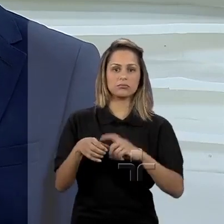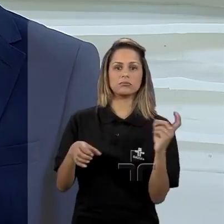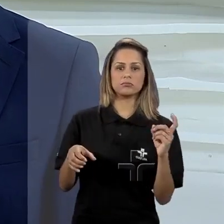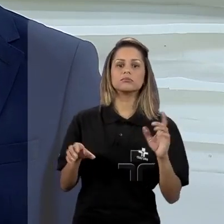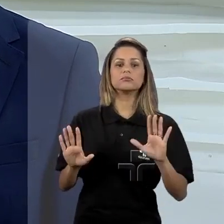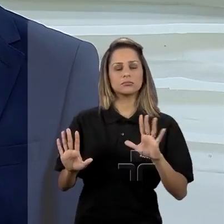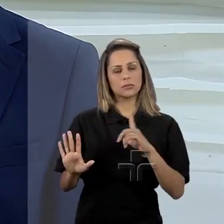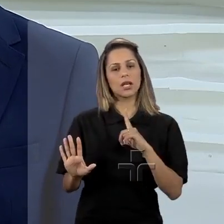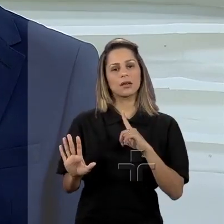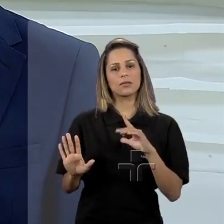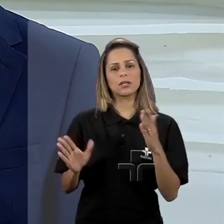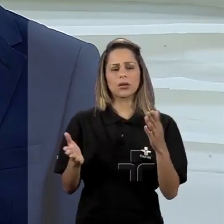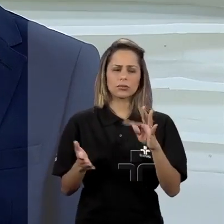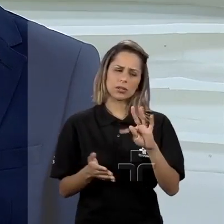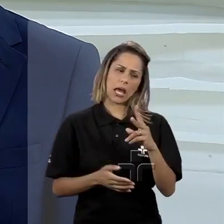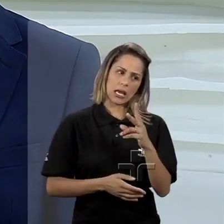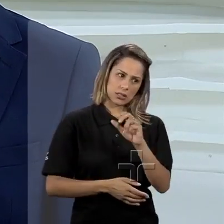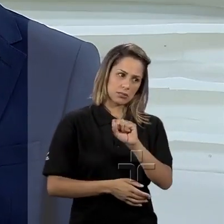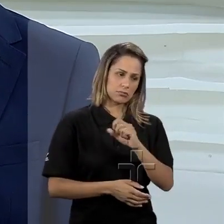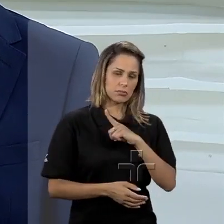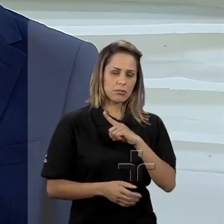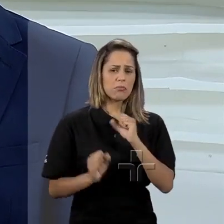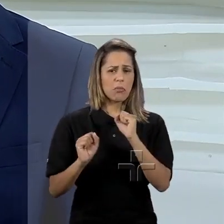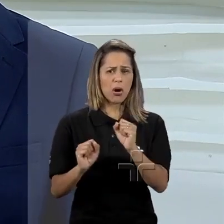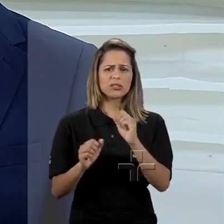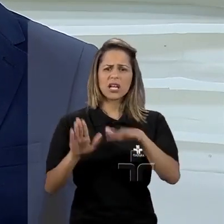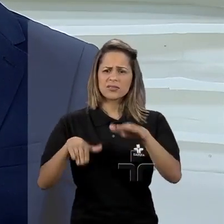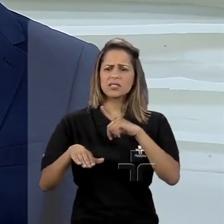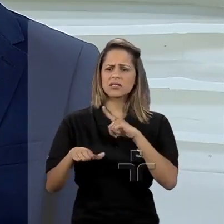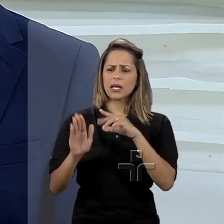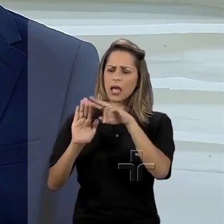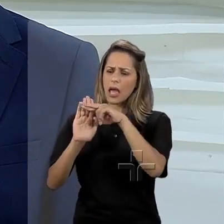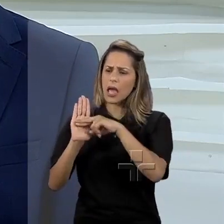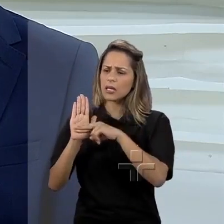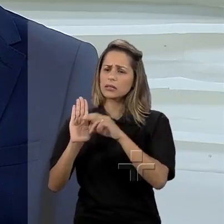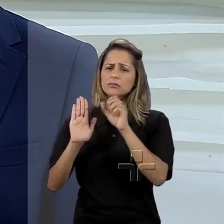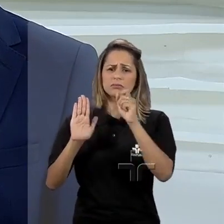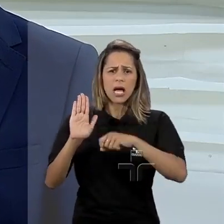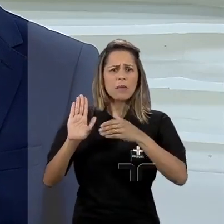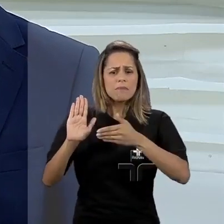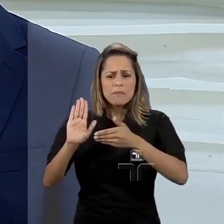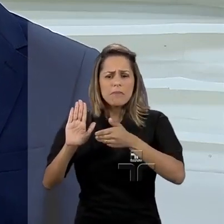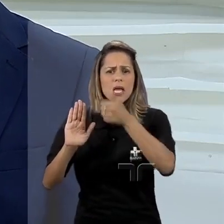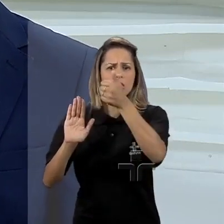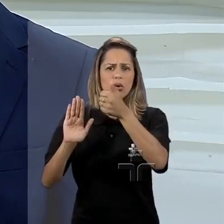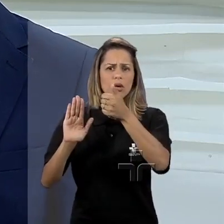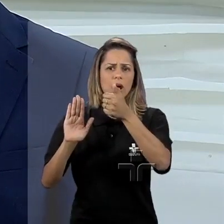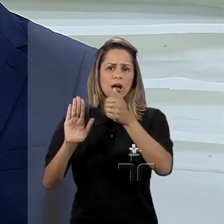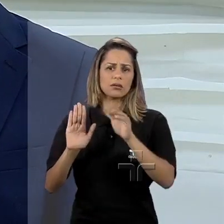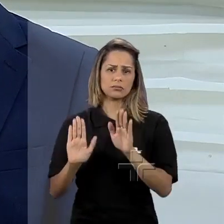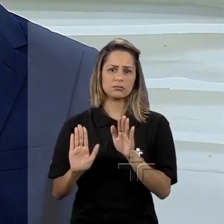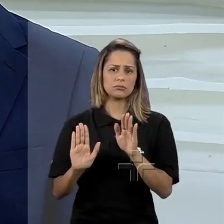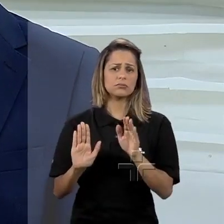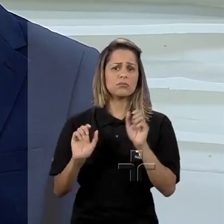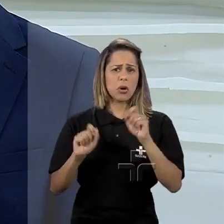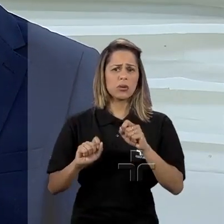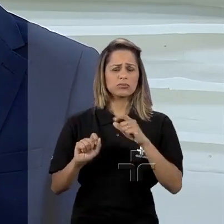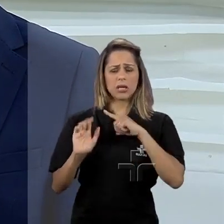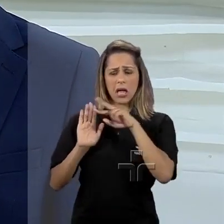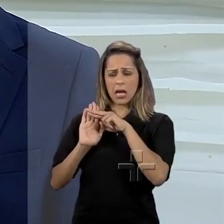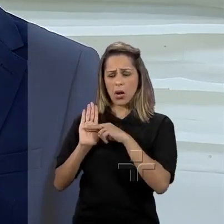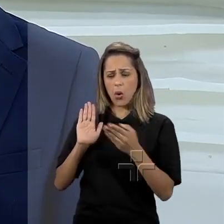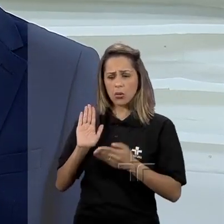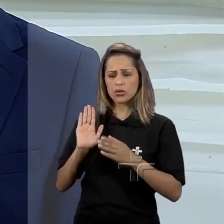podem ser evoluídas e melhoradas. Não é o fato de você ter uma medida num tempo que não permita, no tempo seguinte, a melhora e evolução,